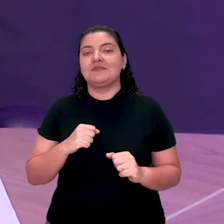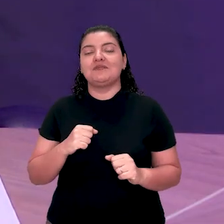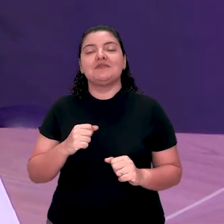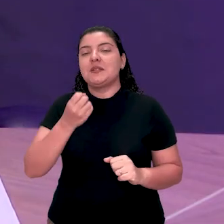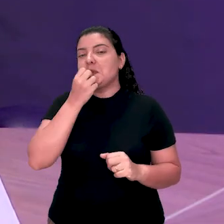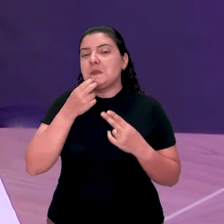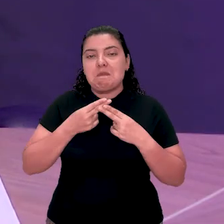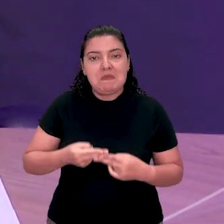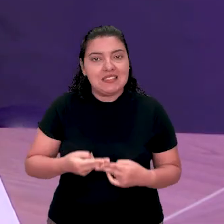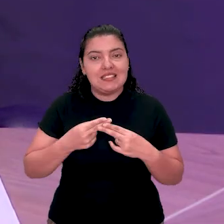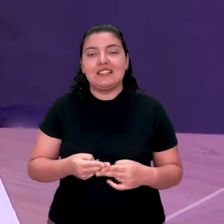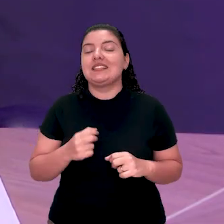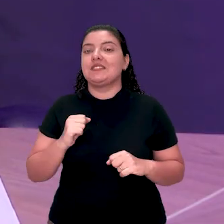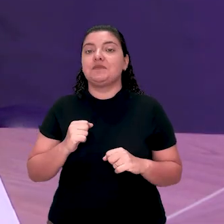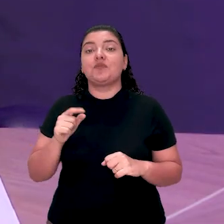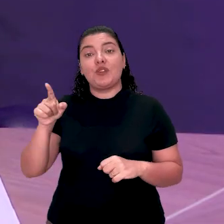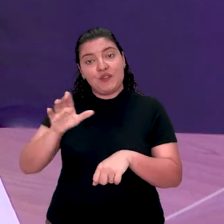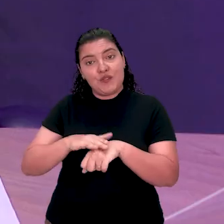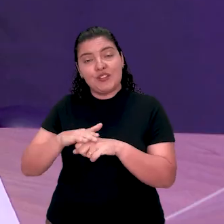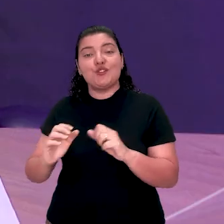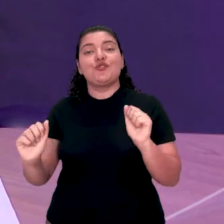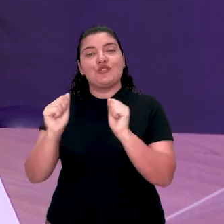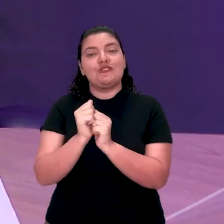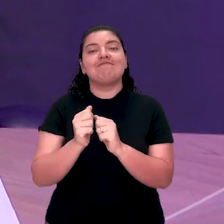muita paciência comigo. E você com ela.